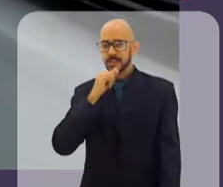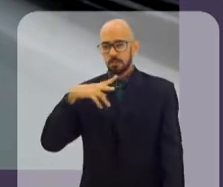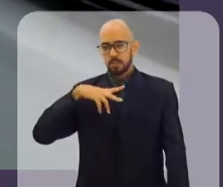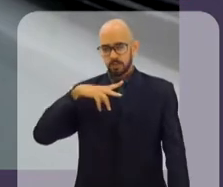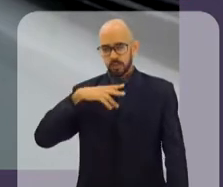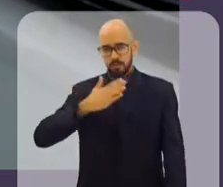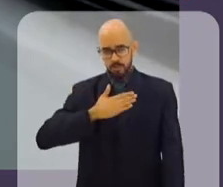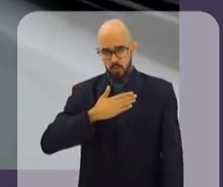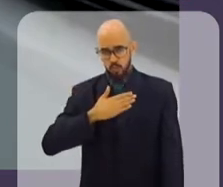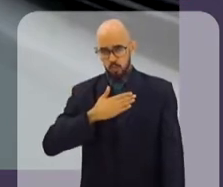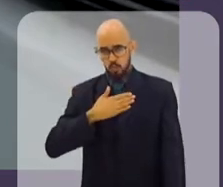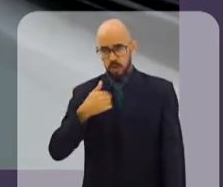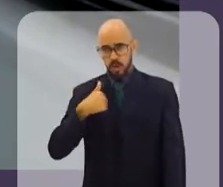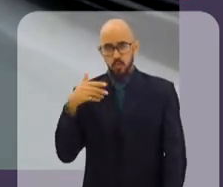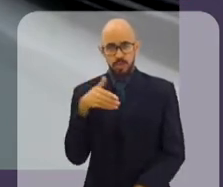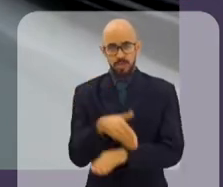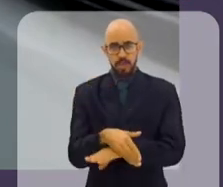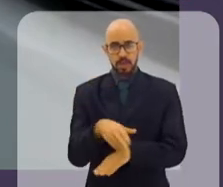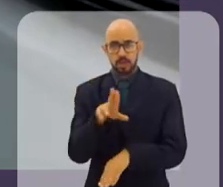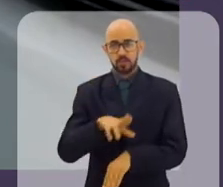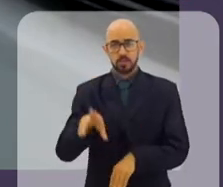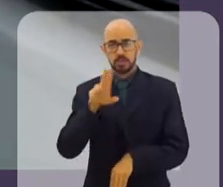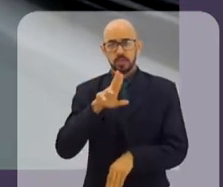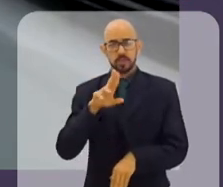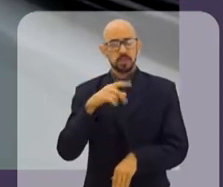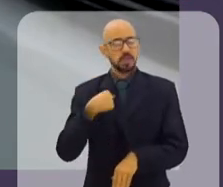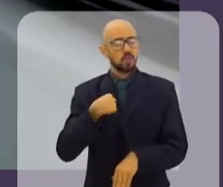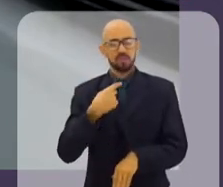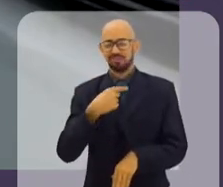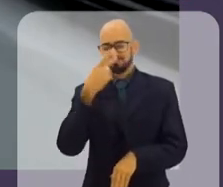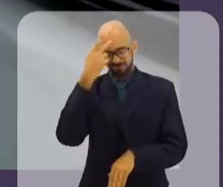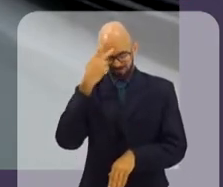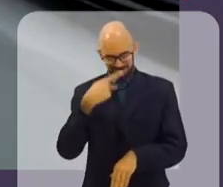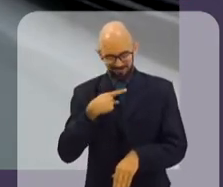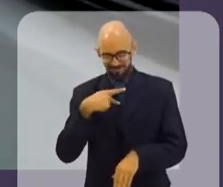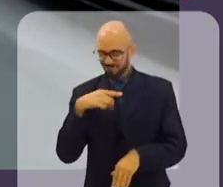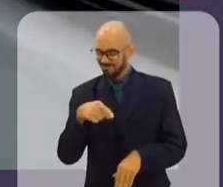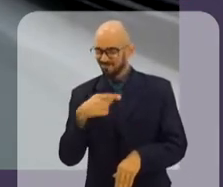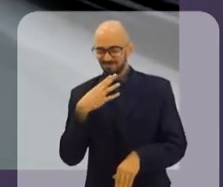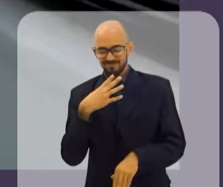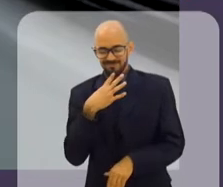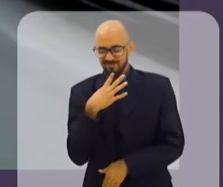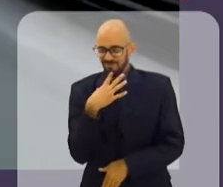minha, né? Eu entrei na academia e eu não me reconhecia.